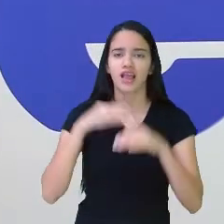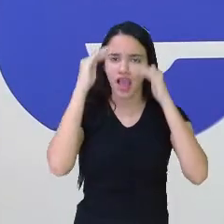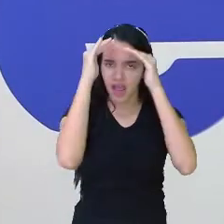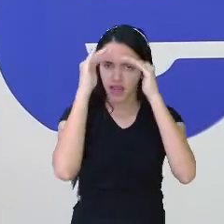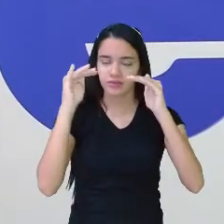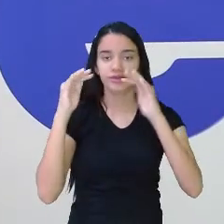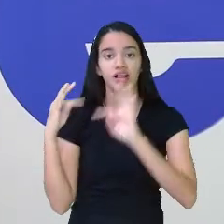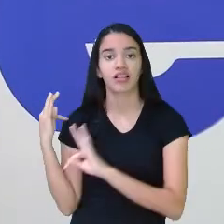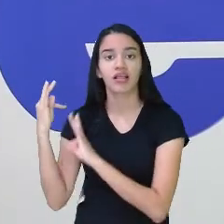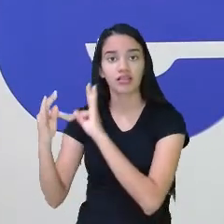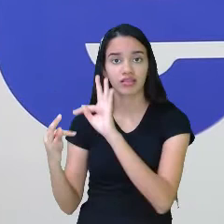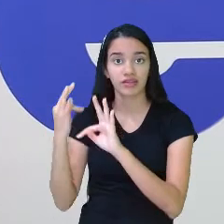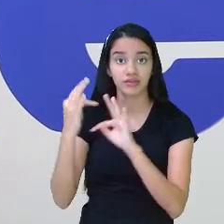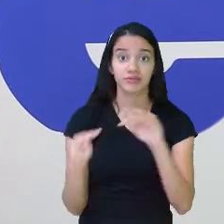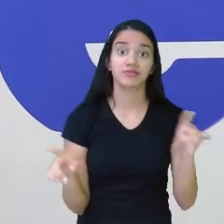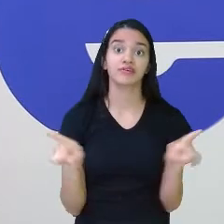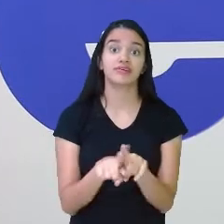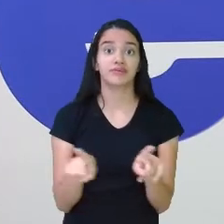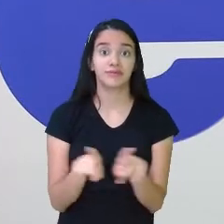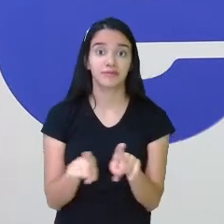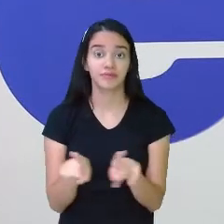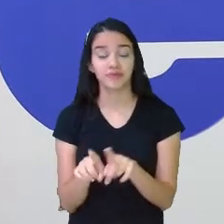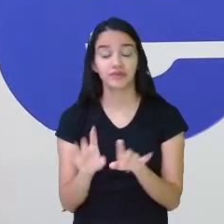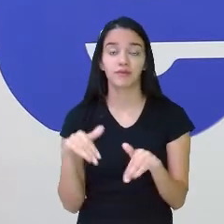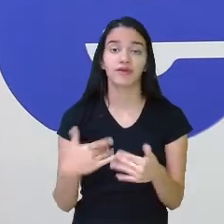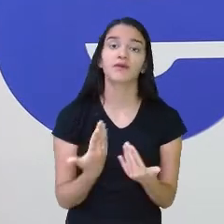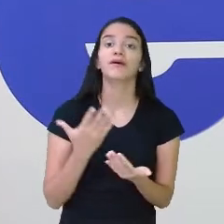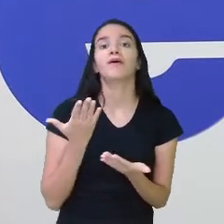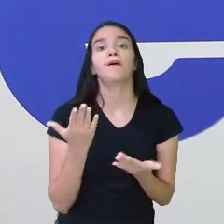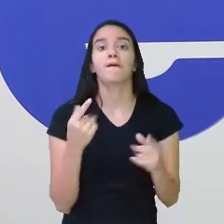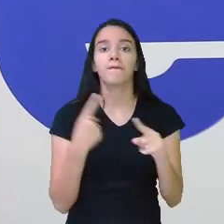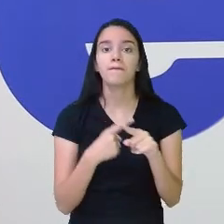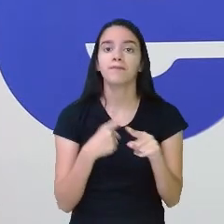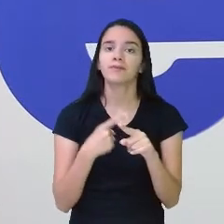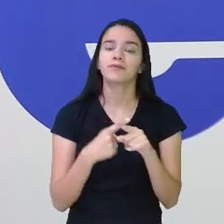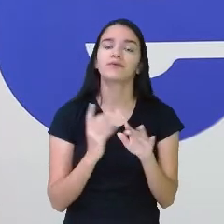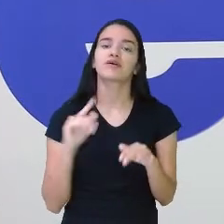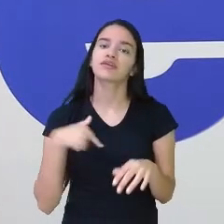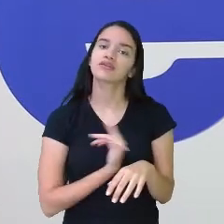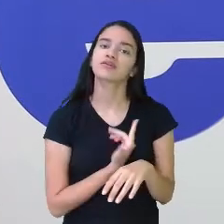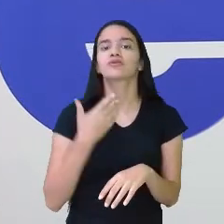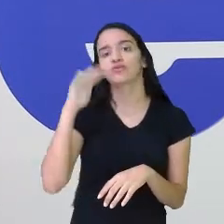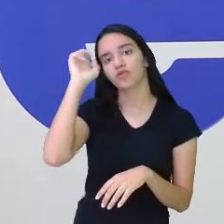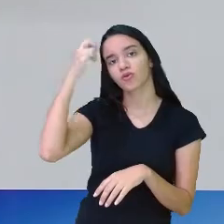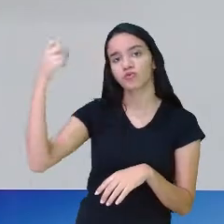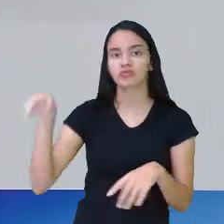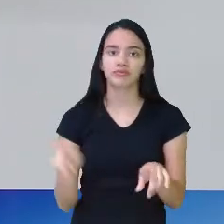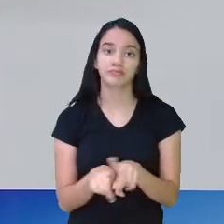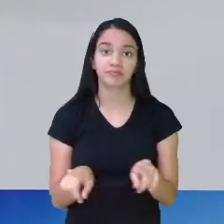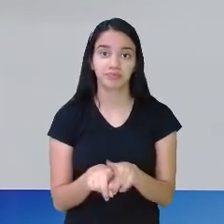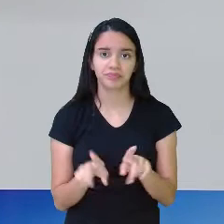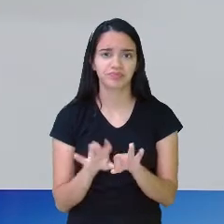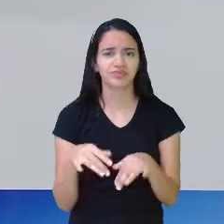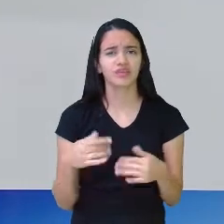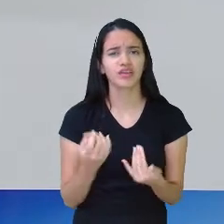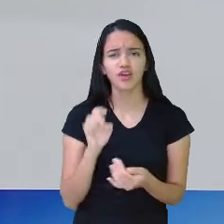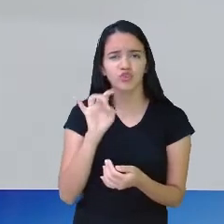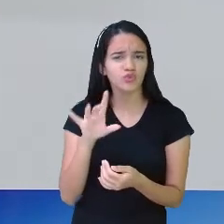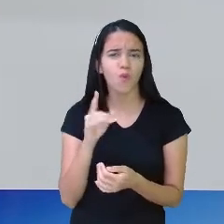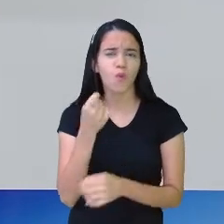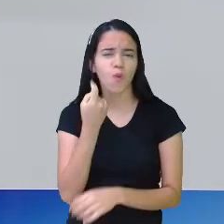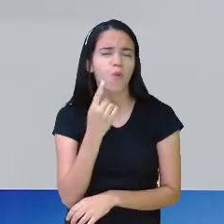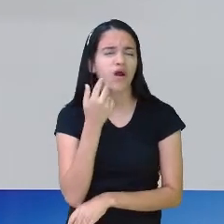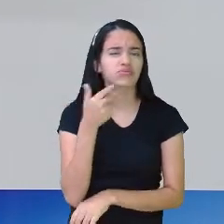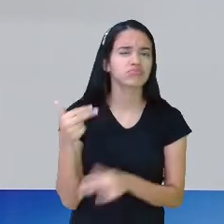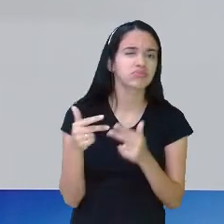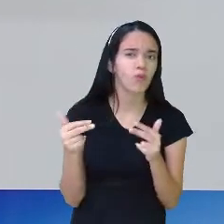as tradições e também indo em busca delas, né? Porque faz parte da nossa cultura também. Pois é, e assim, só